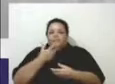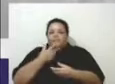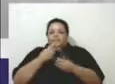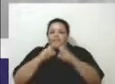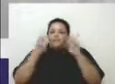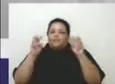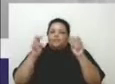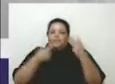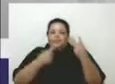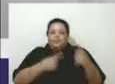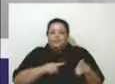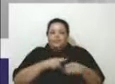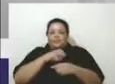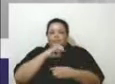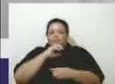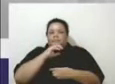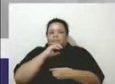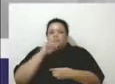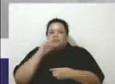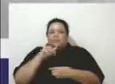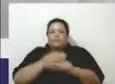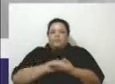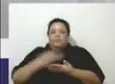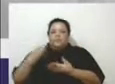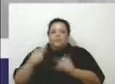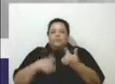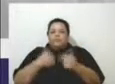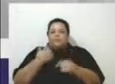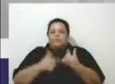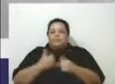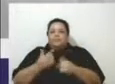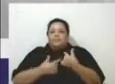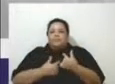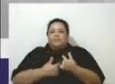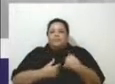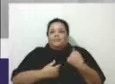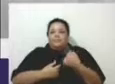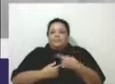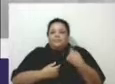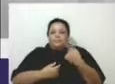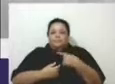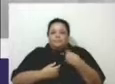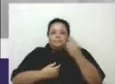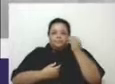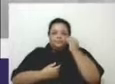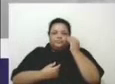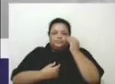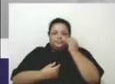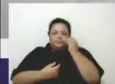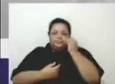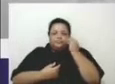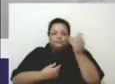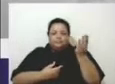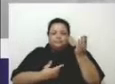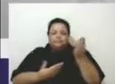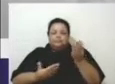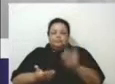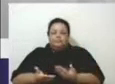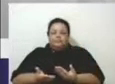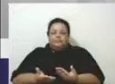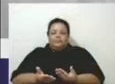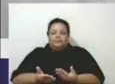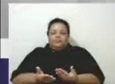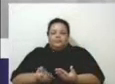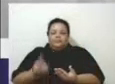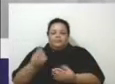um Marco é o início de um trabalho que a gente vai tentando trazer né é um um